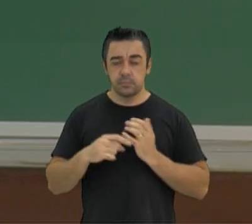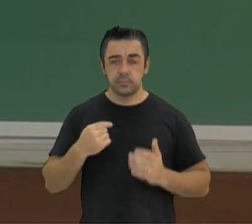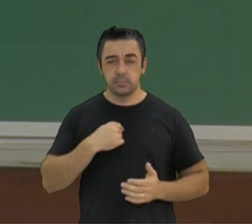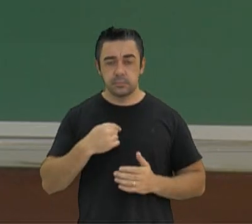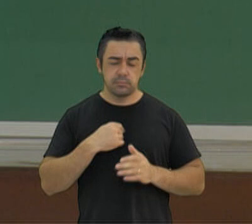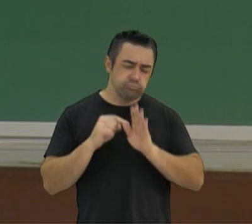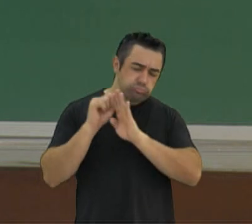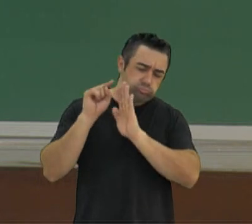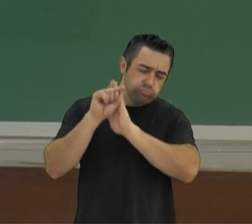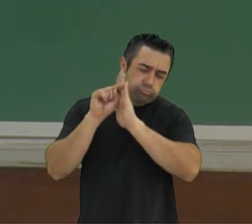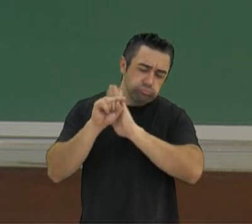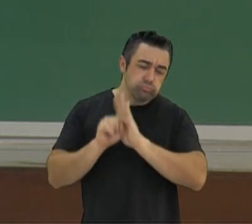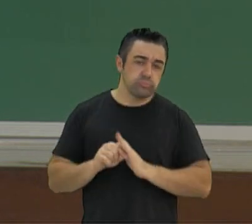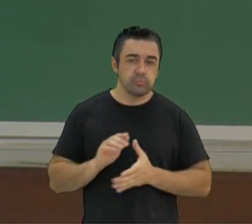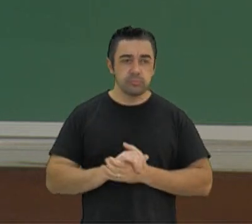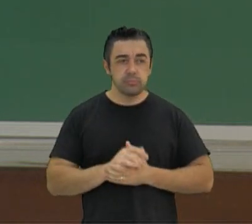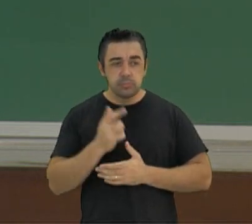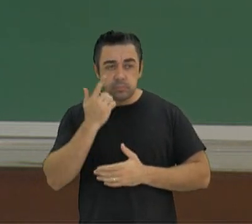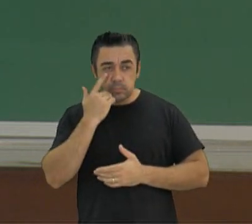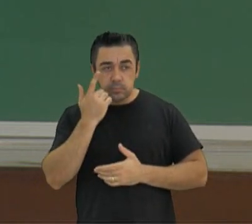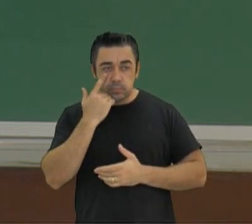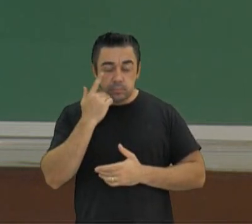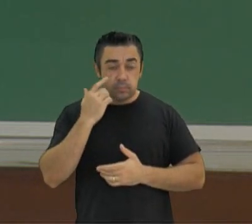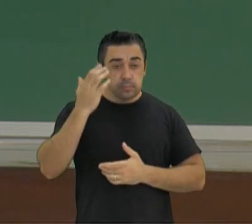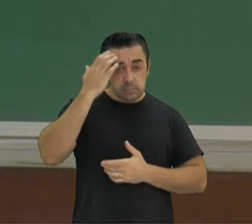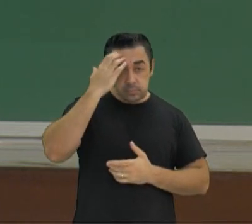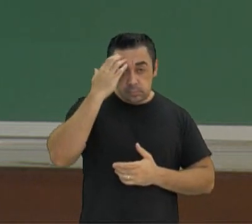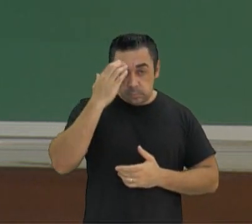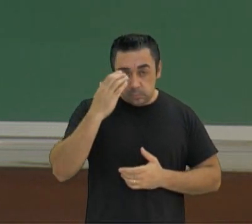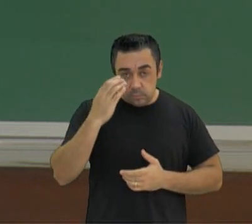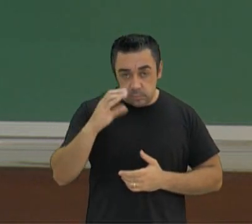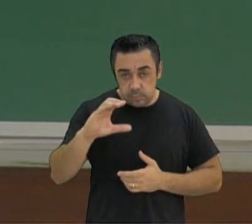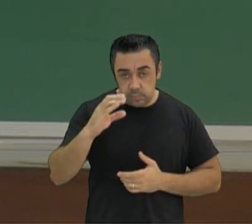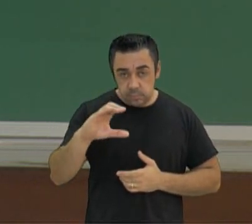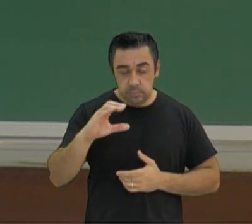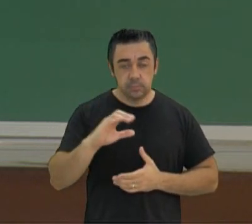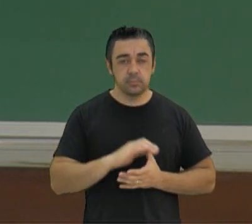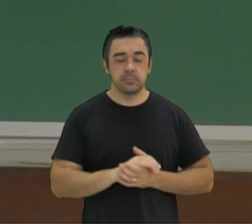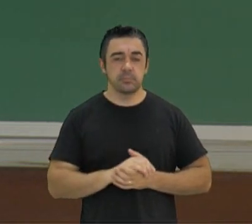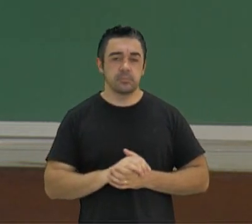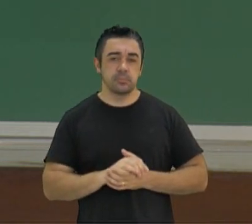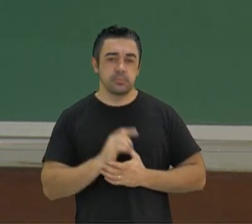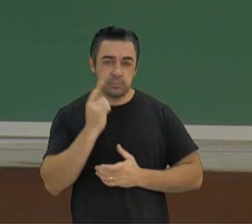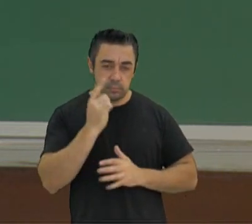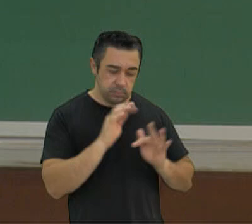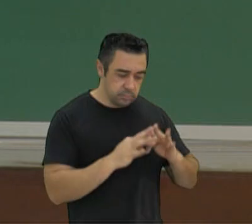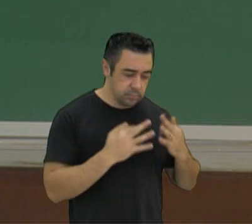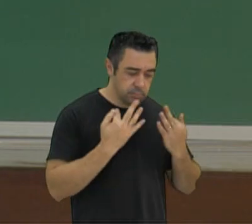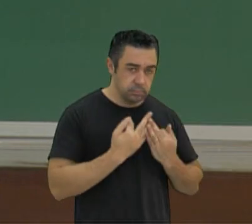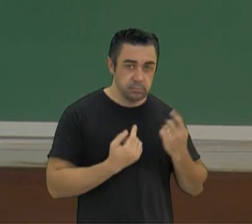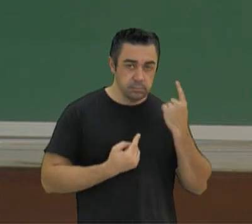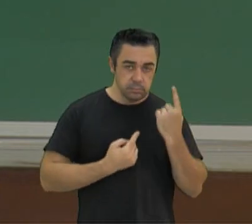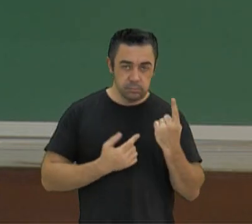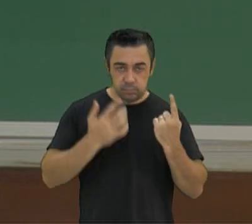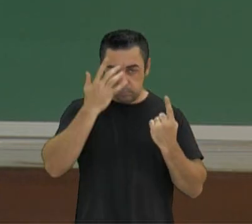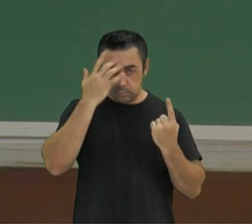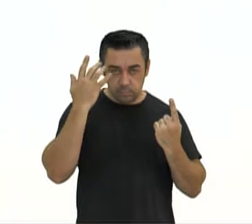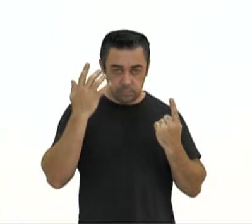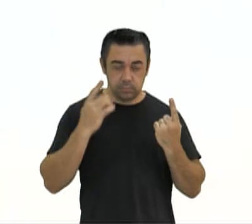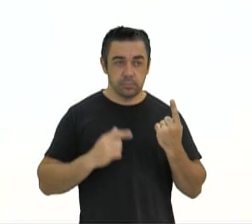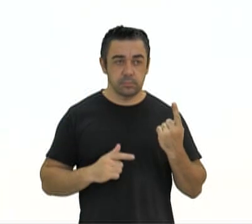lá e pesquisei. Olha só, em Curitiba, tá? Uma família com uma pessoa